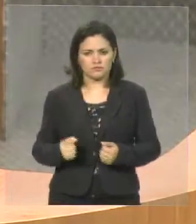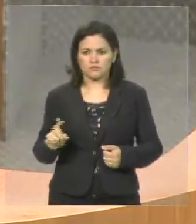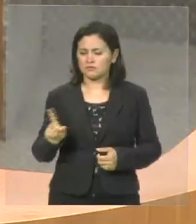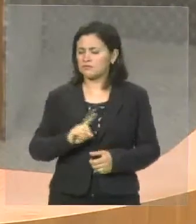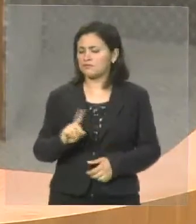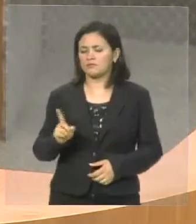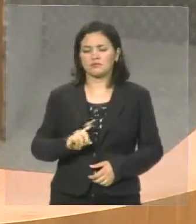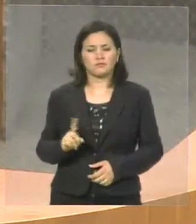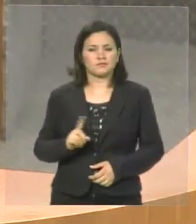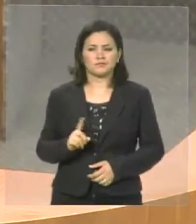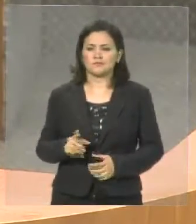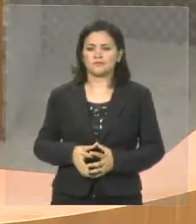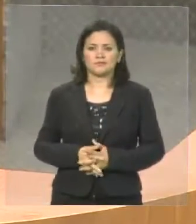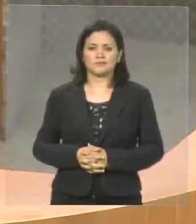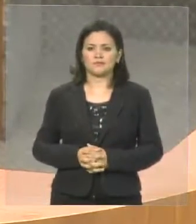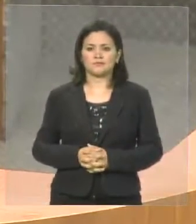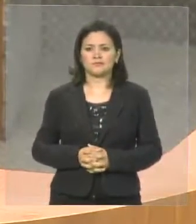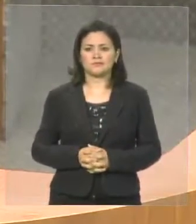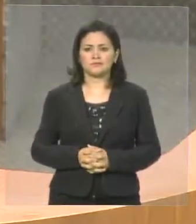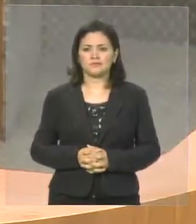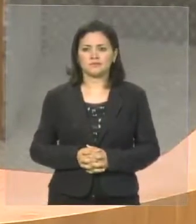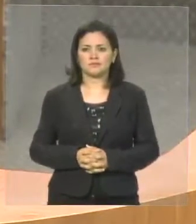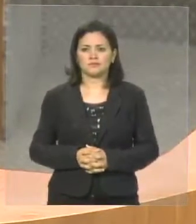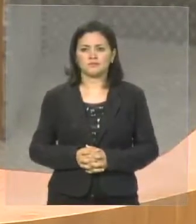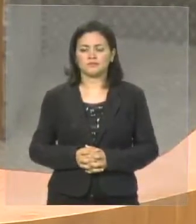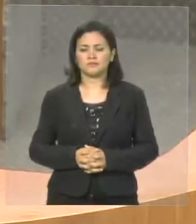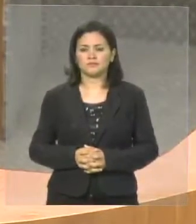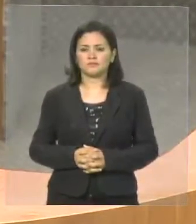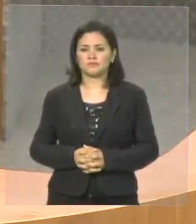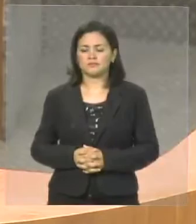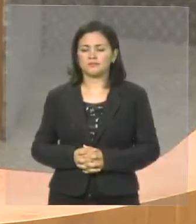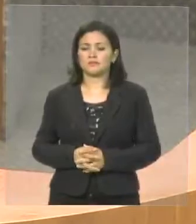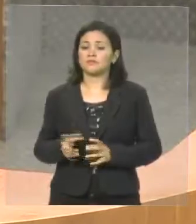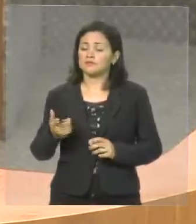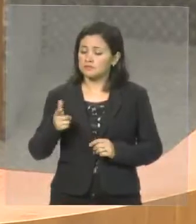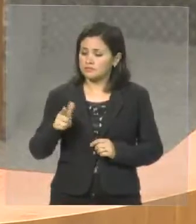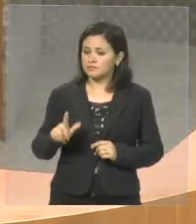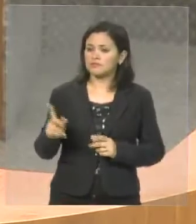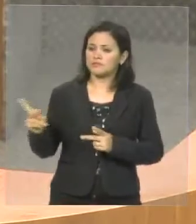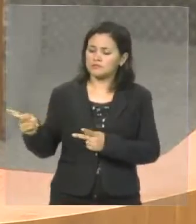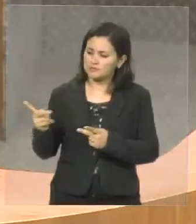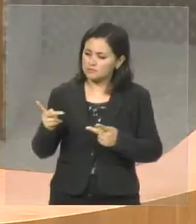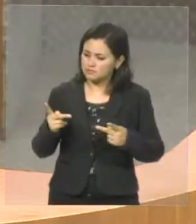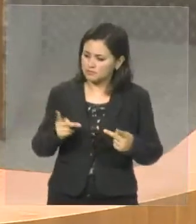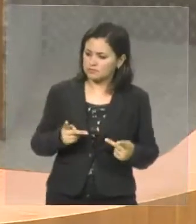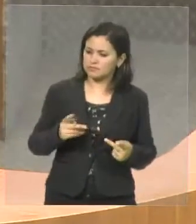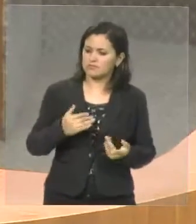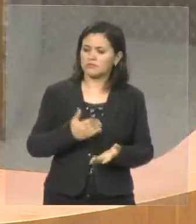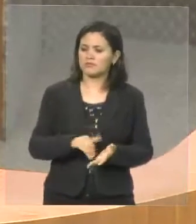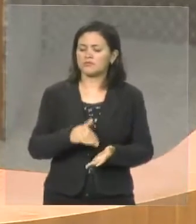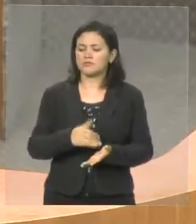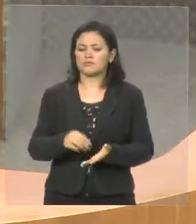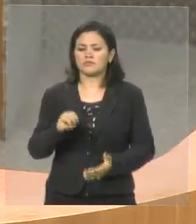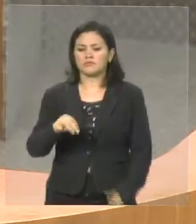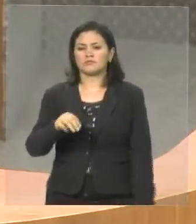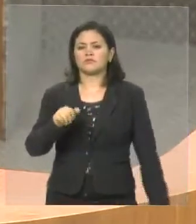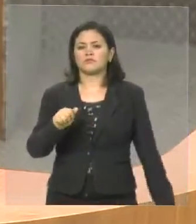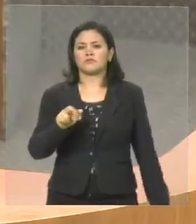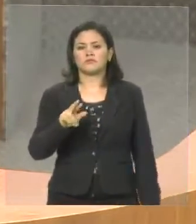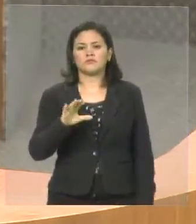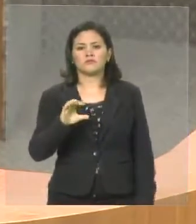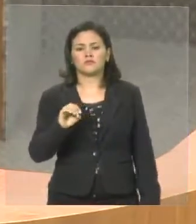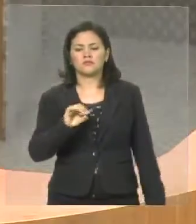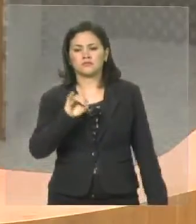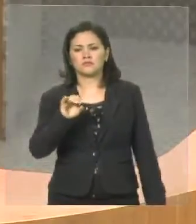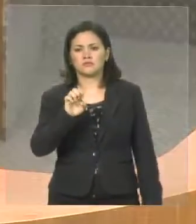Estaremos apresentando novamente, em forma de convite, para que o secretário Márcio Gerri venha